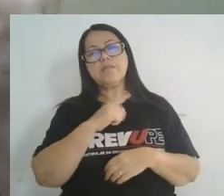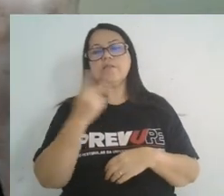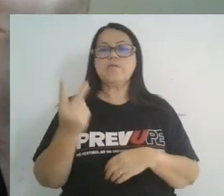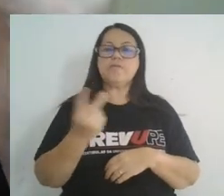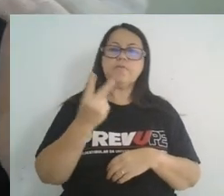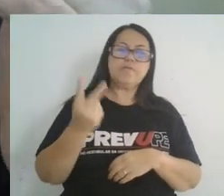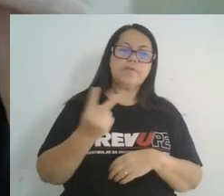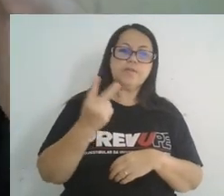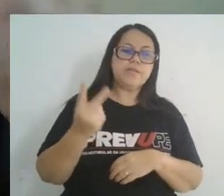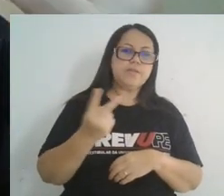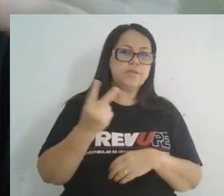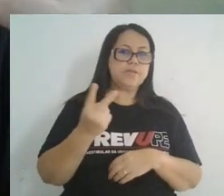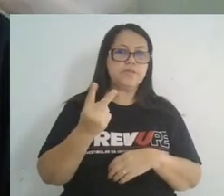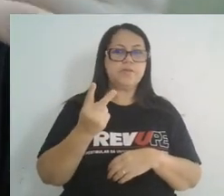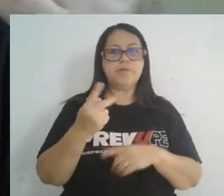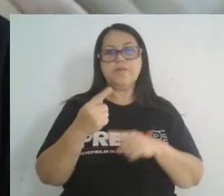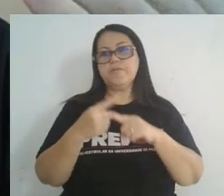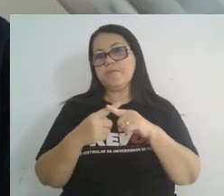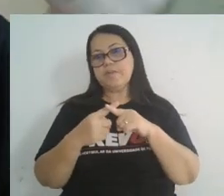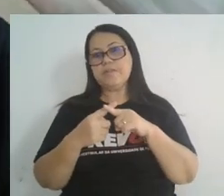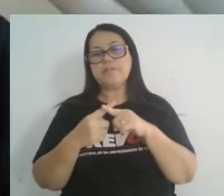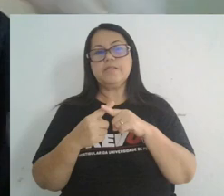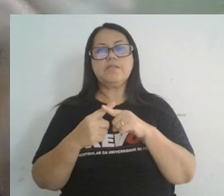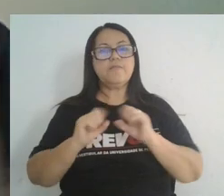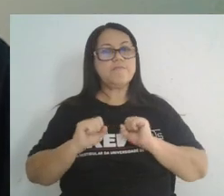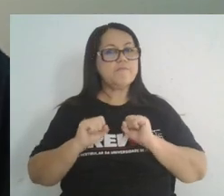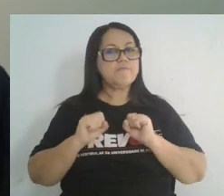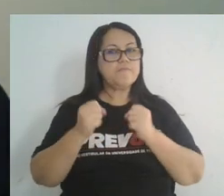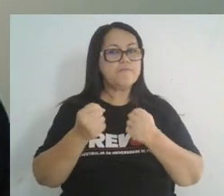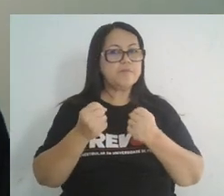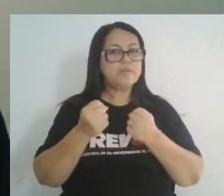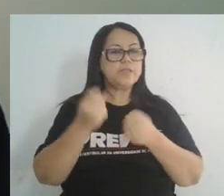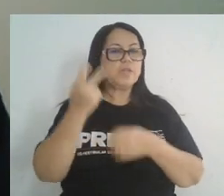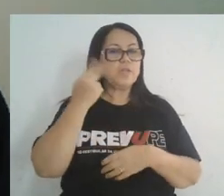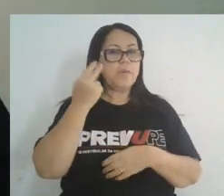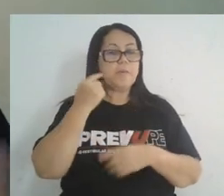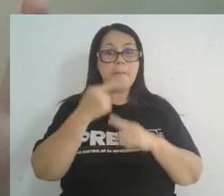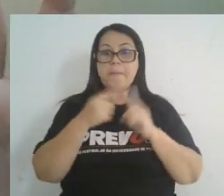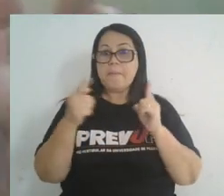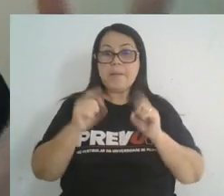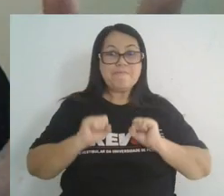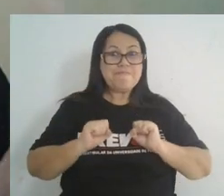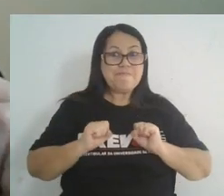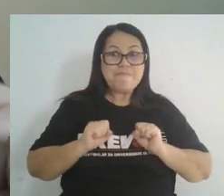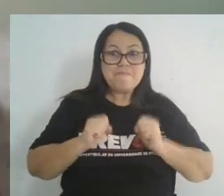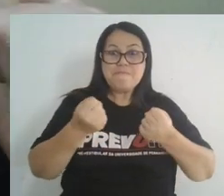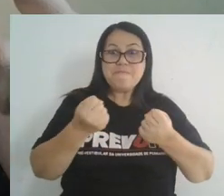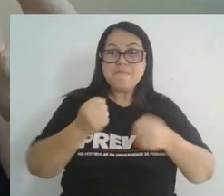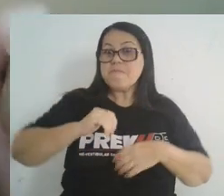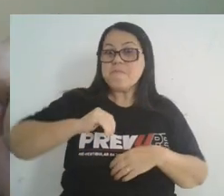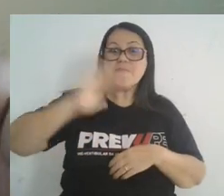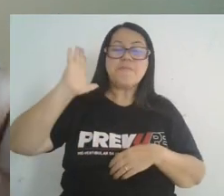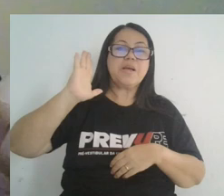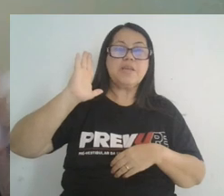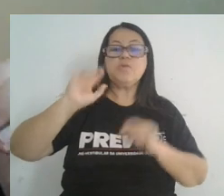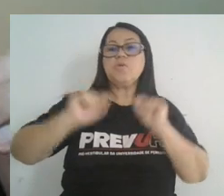possui magnitude coeficiente de atrito estático vezes a força normal. Se a gente aplica uma força maior